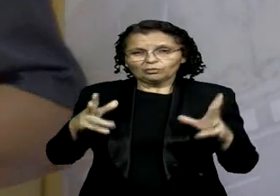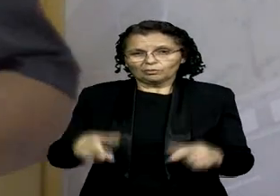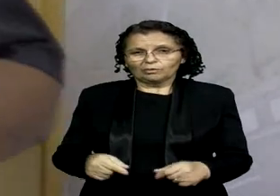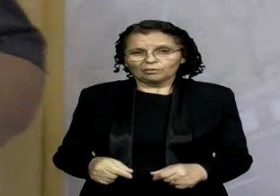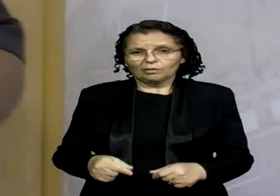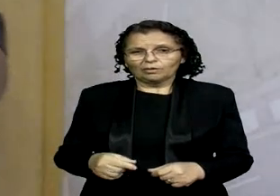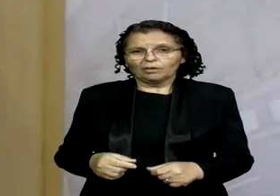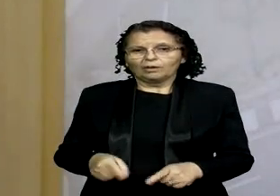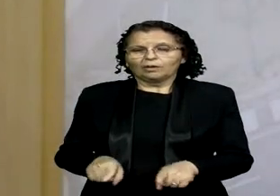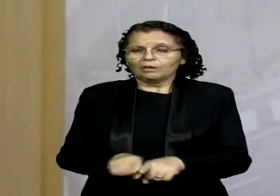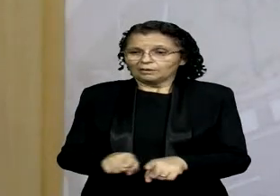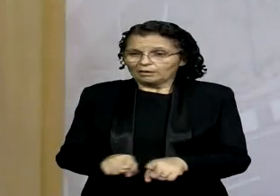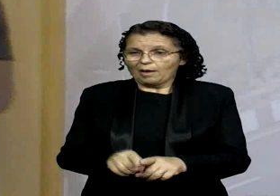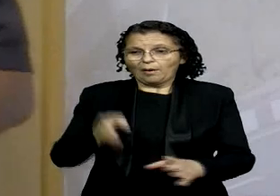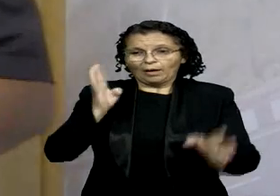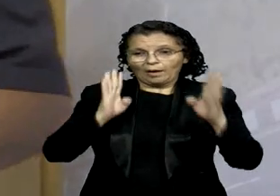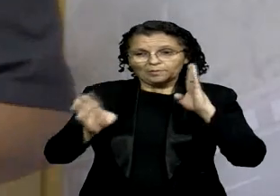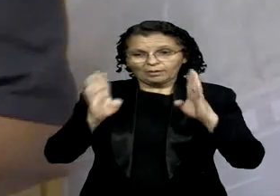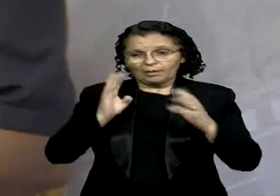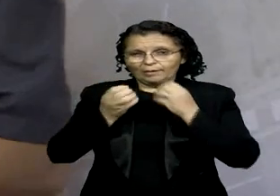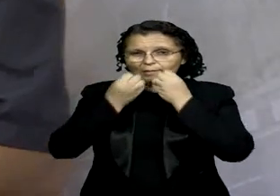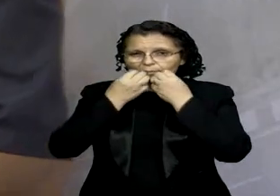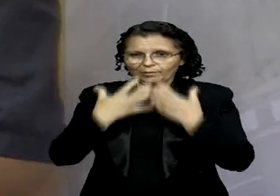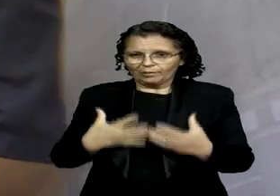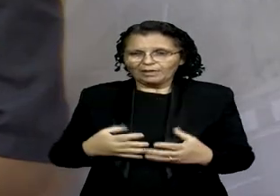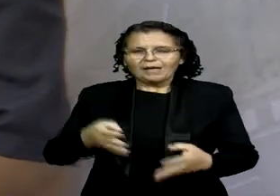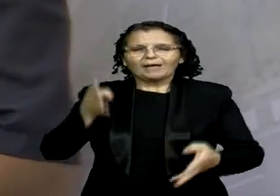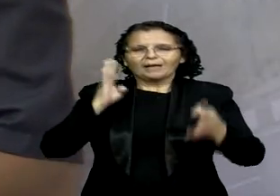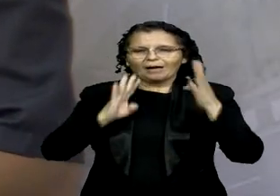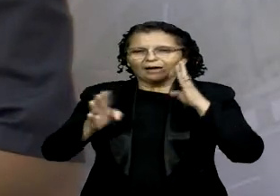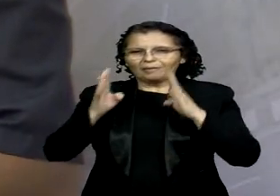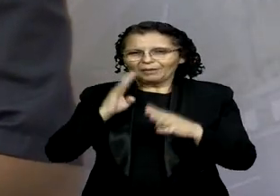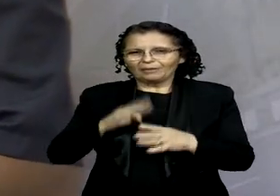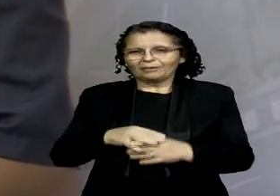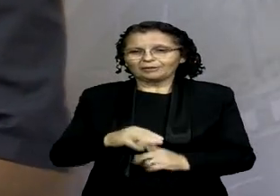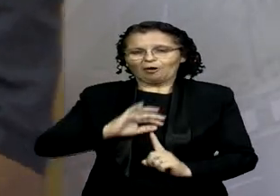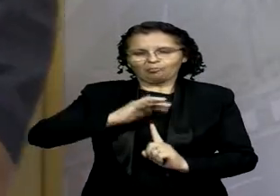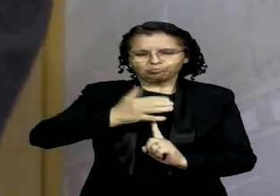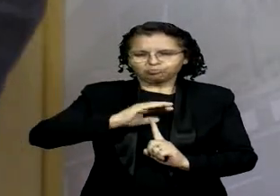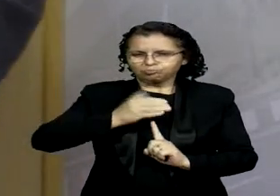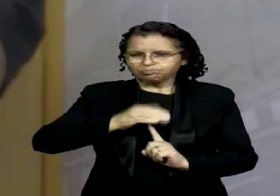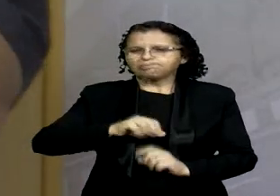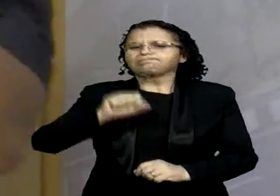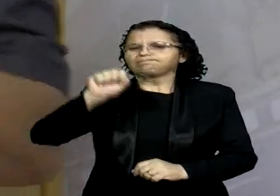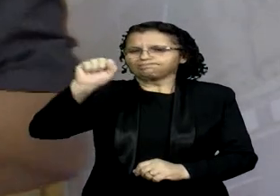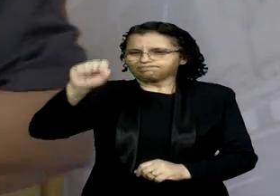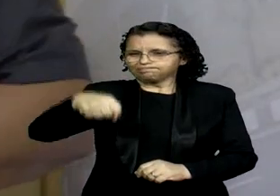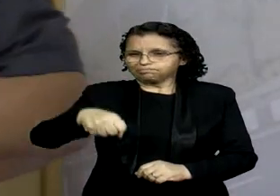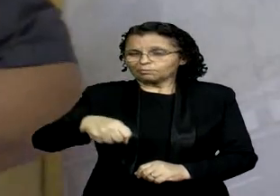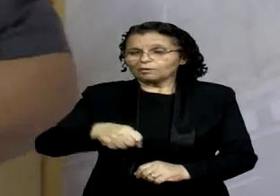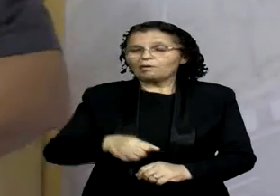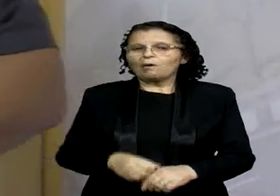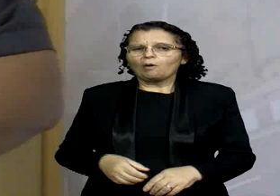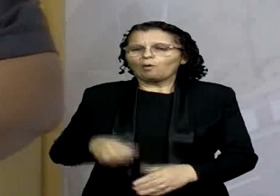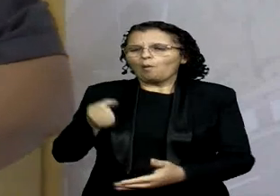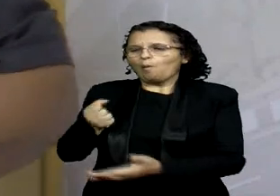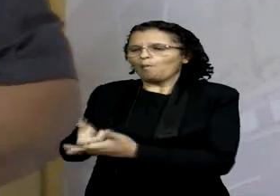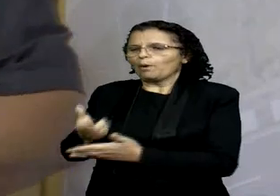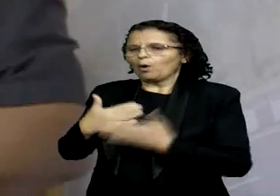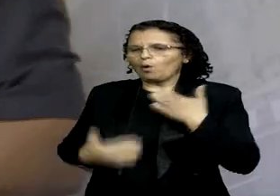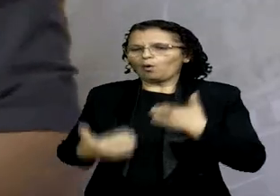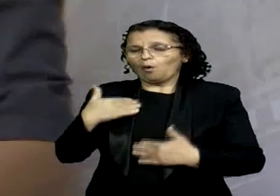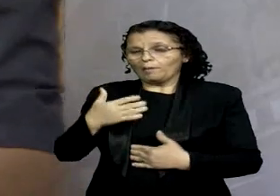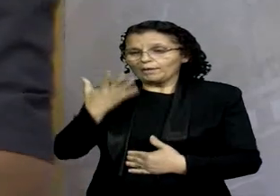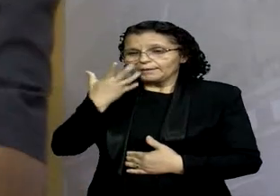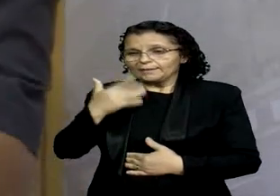muitos caminhoneiros, gente boa, mas nós temos muitos caminhoneiros violentadores que estão nas beiras das estradas comprando o corpo das